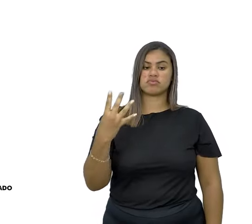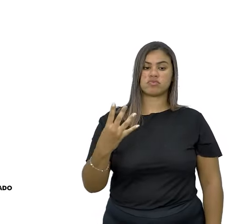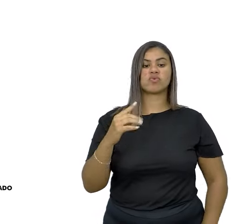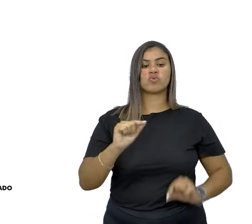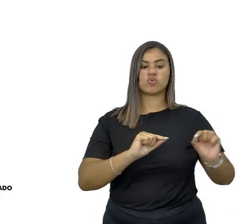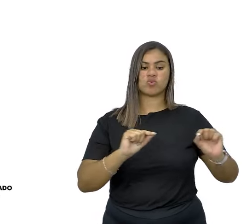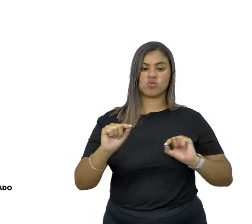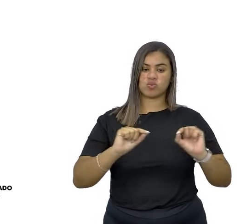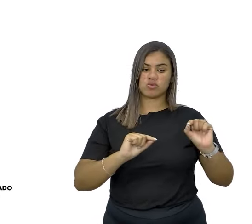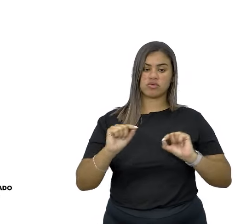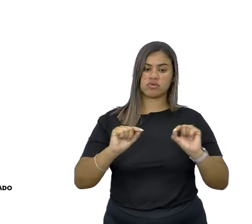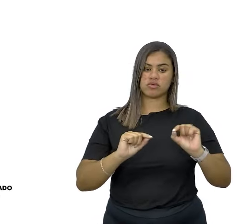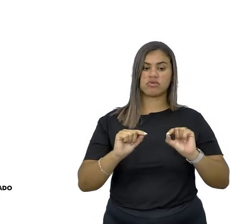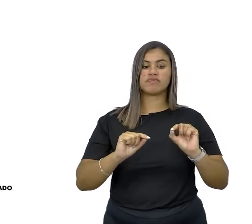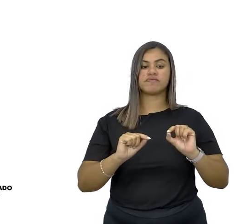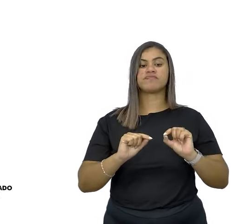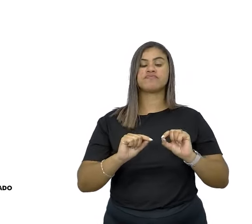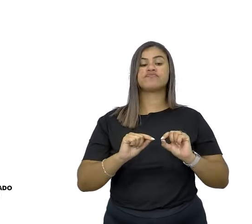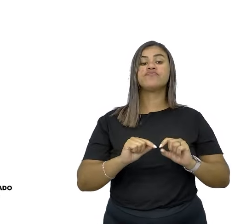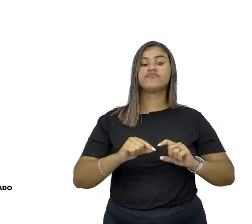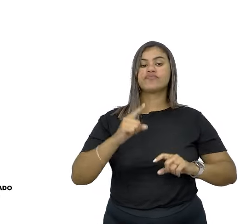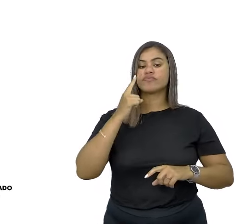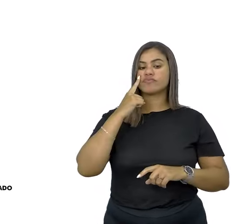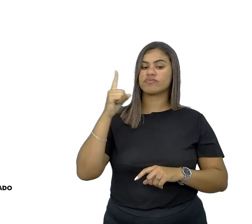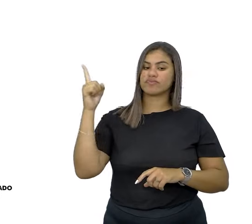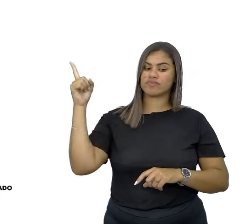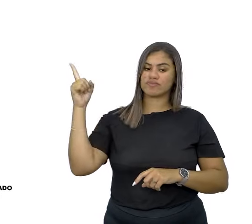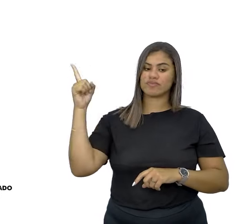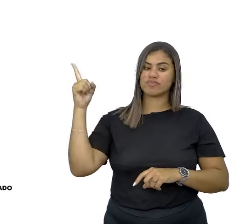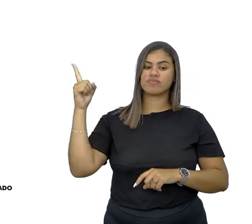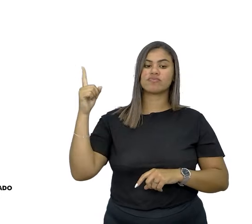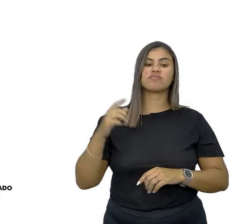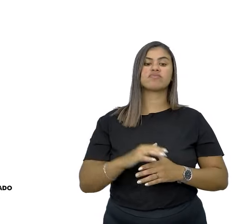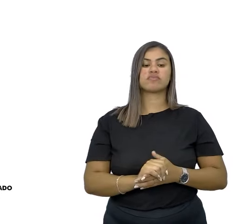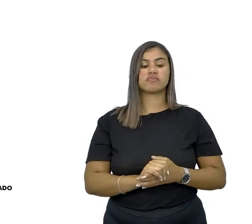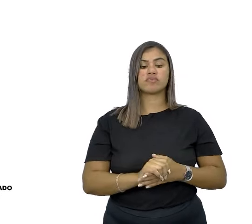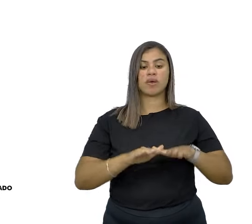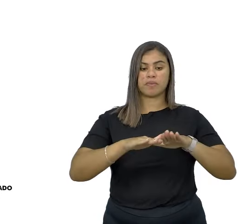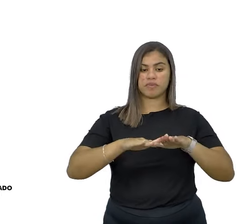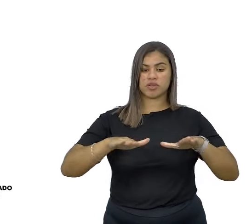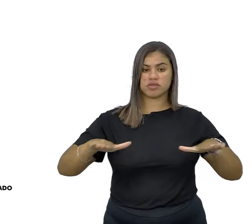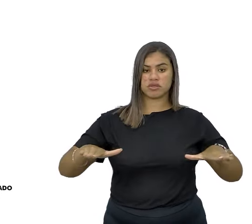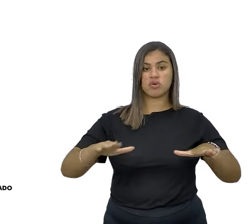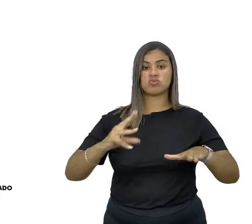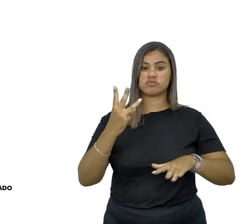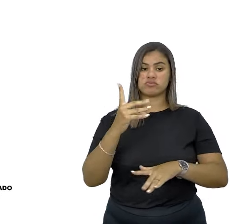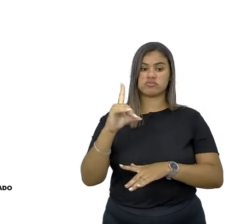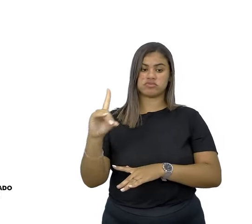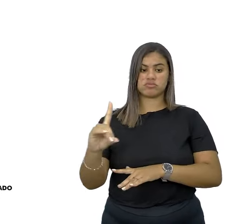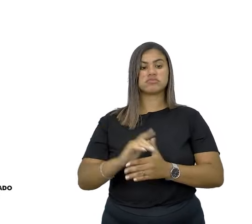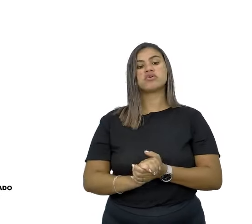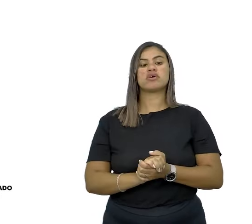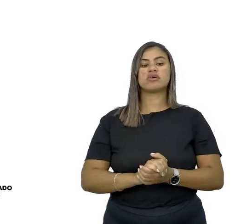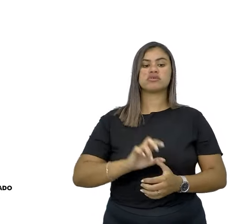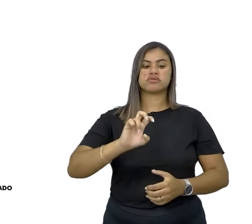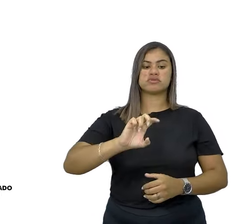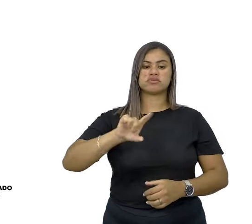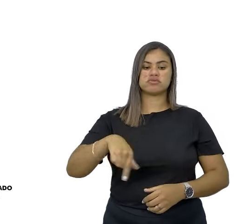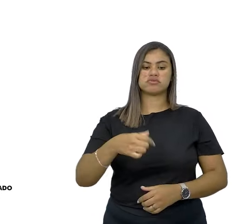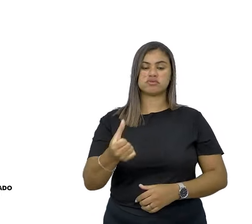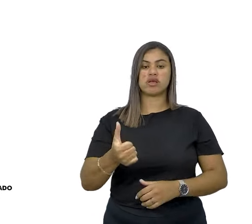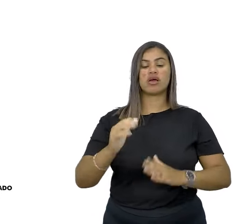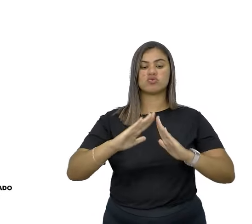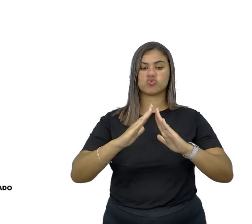4, nós temos da planificação à forma tridimensional. Nas aulas 5 e 6, um passeio pela